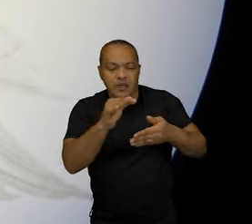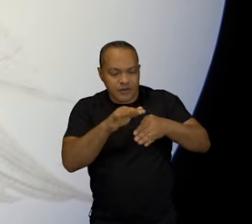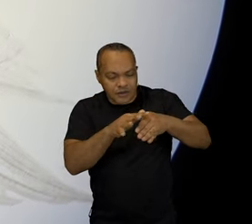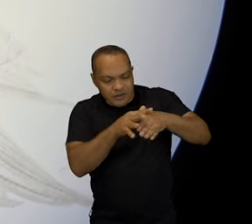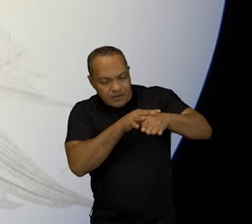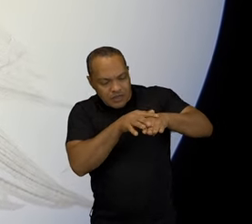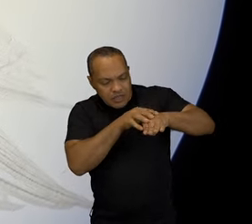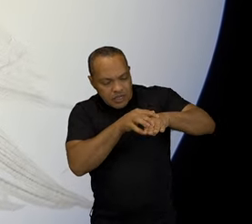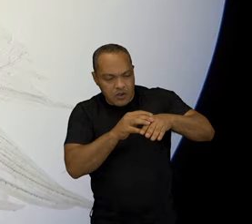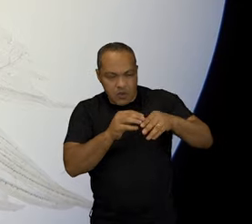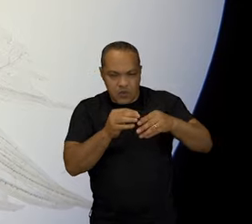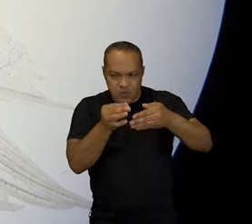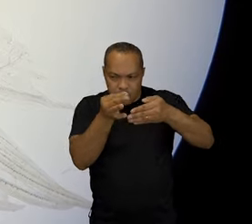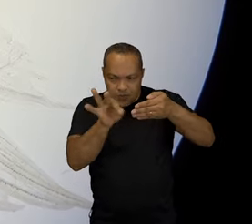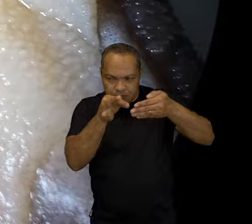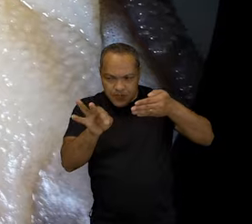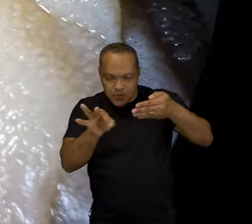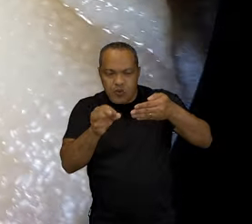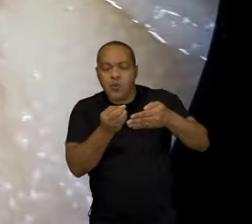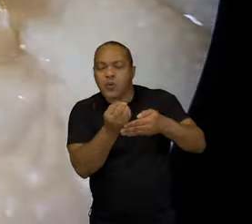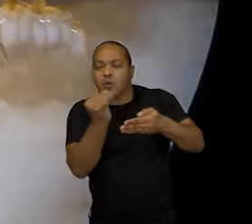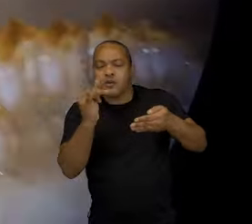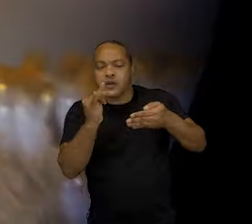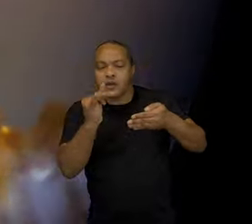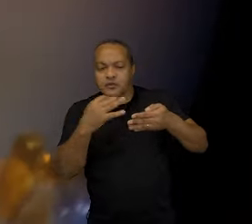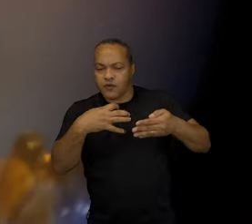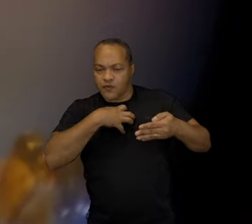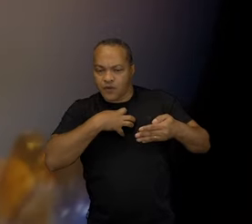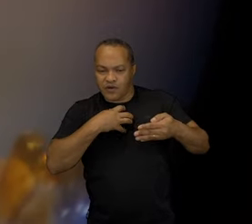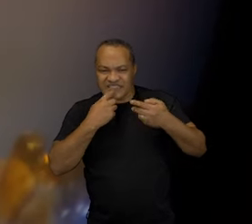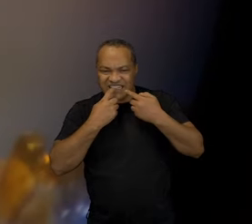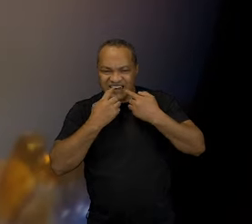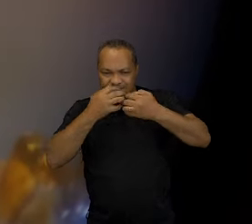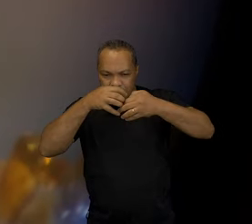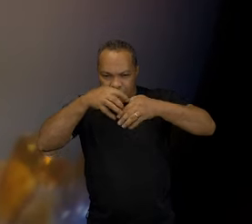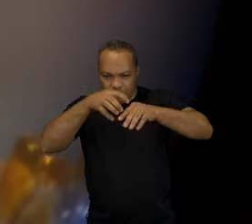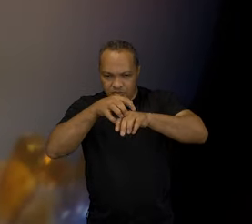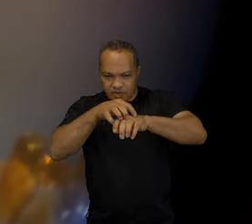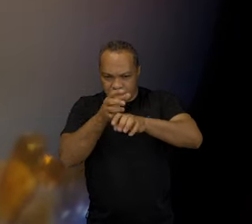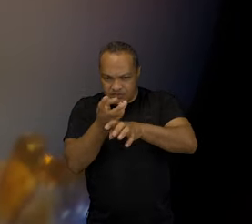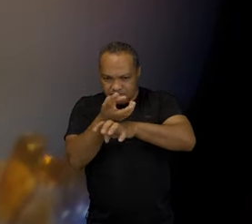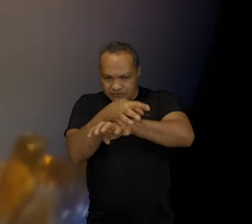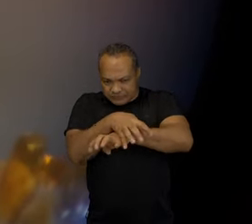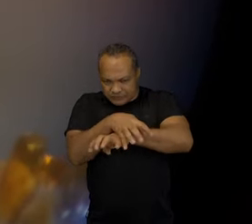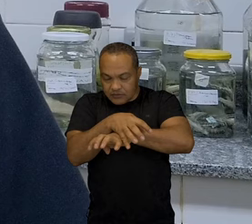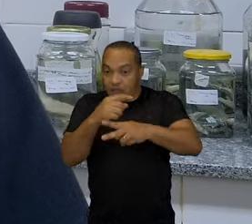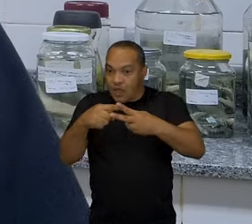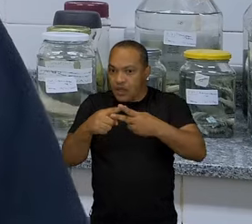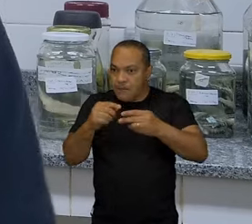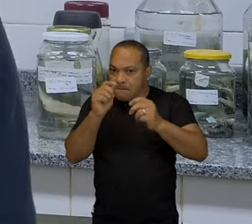escamas, raios das nadadeiras e quantidade e formato dos dentes. Cada uma dessas